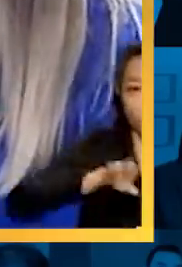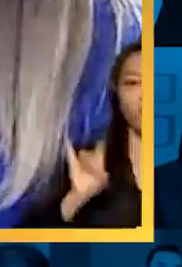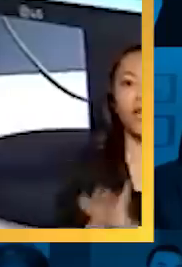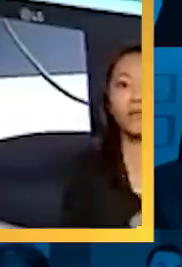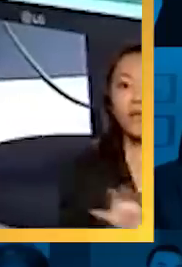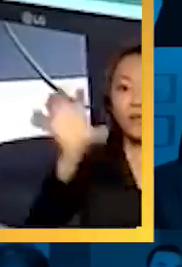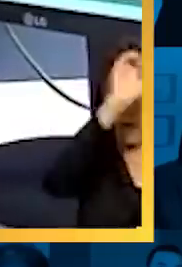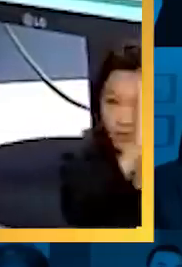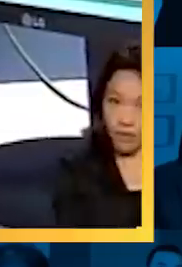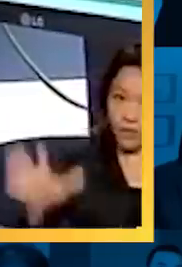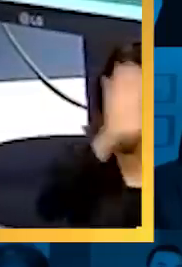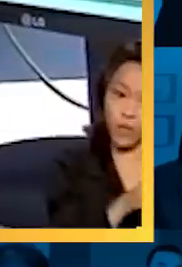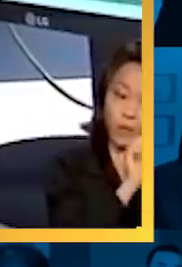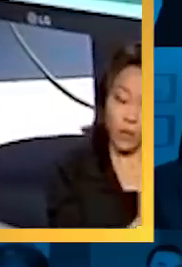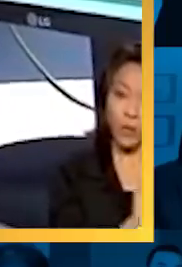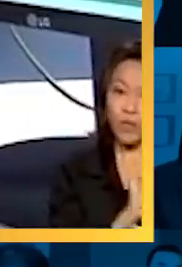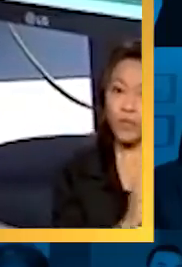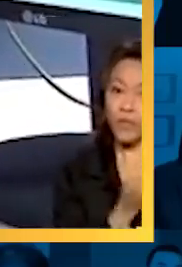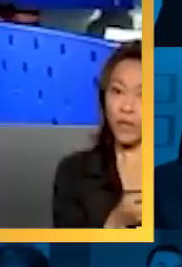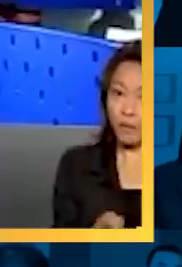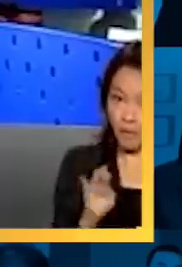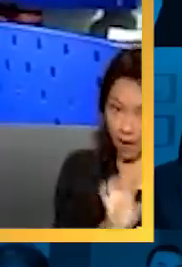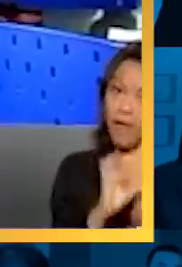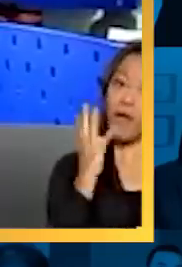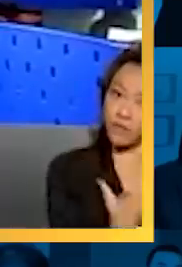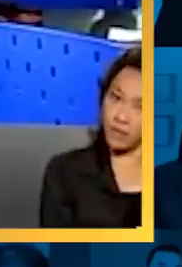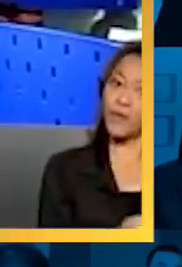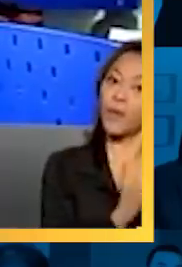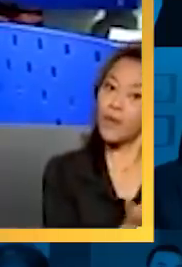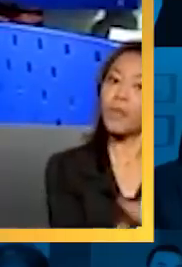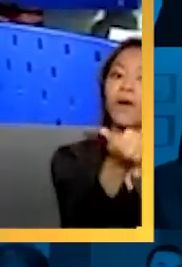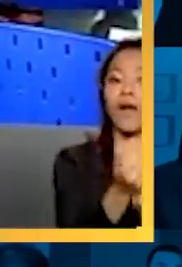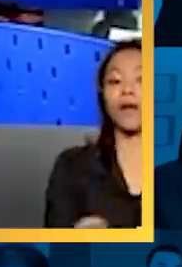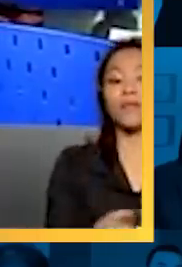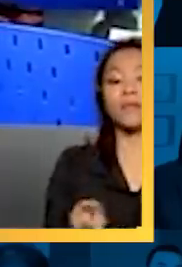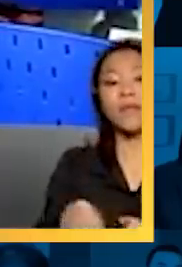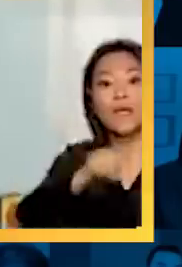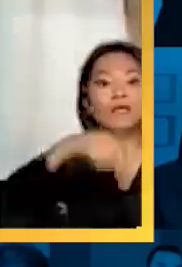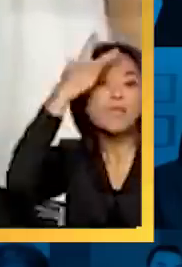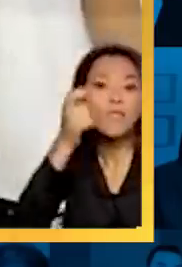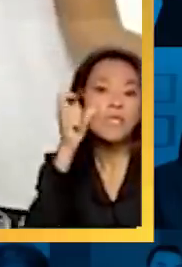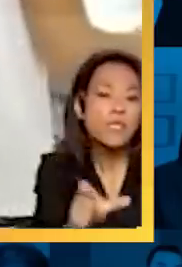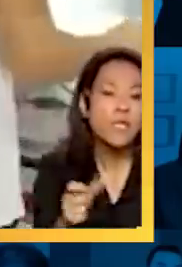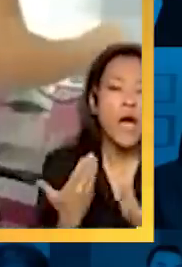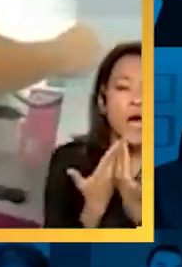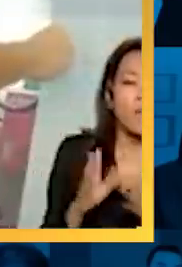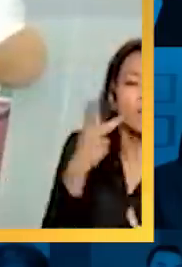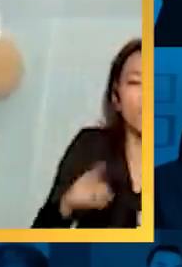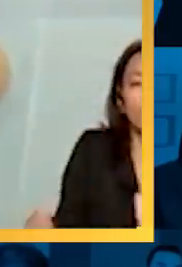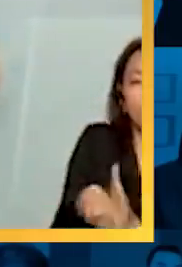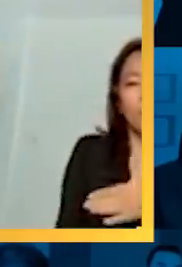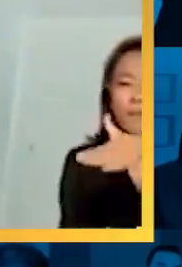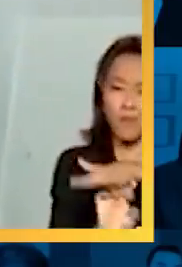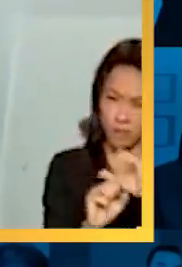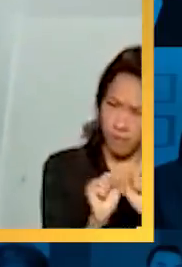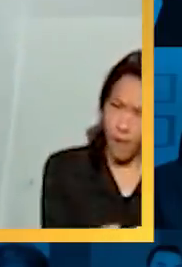região. O SEBRAE já aderiu ao programa e os interessados em abrir o próprio negócio poderão optar por lições